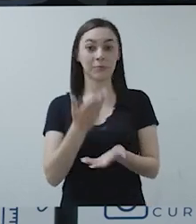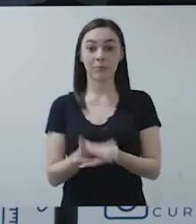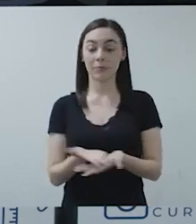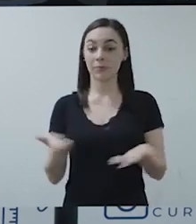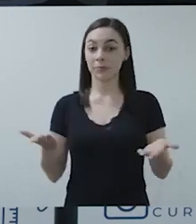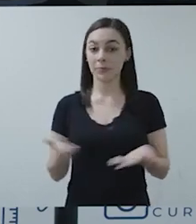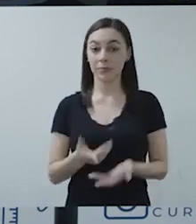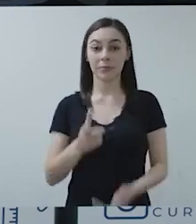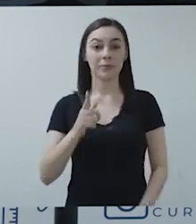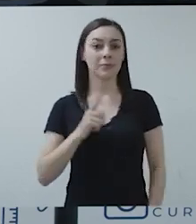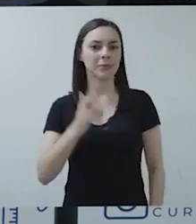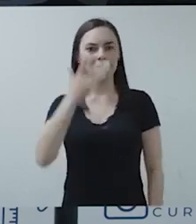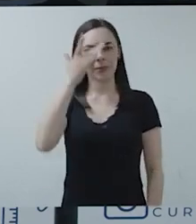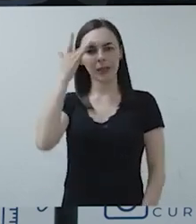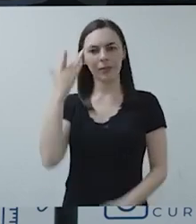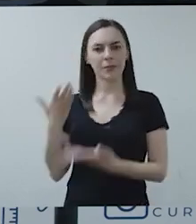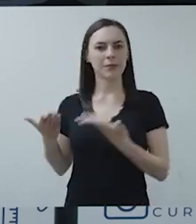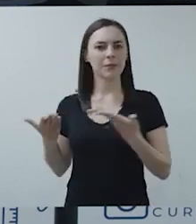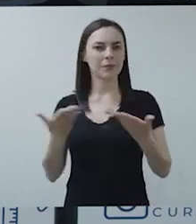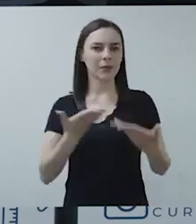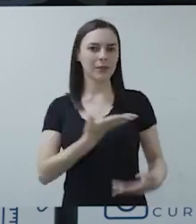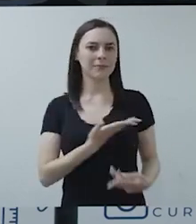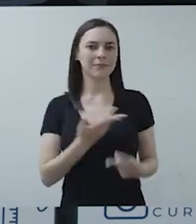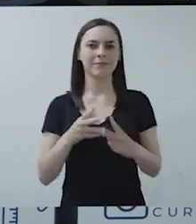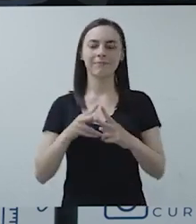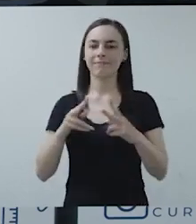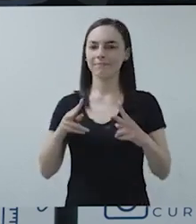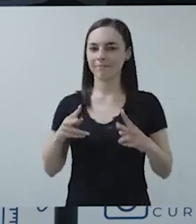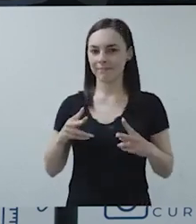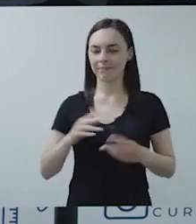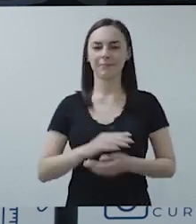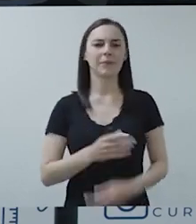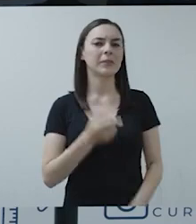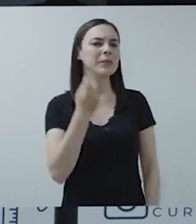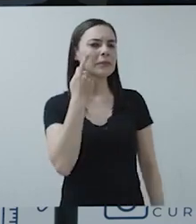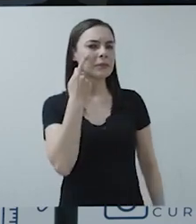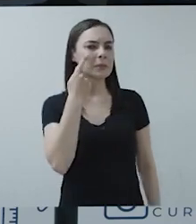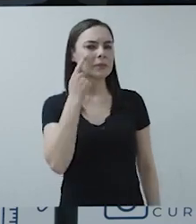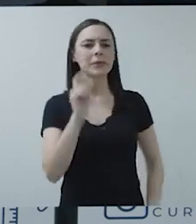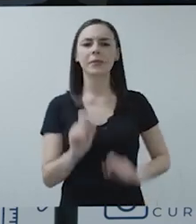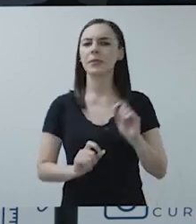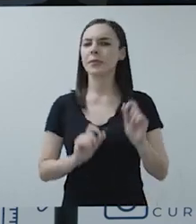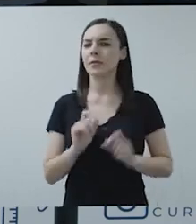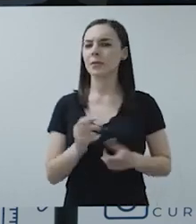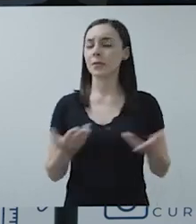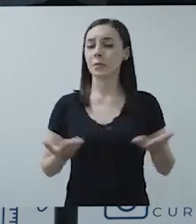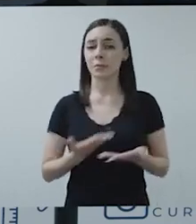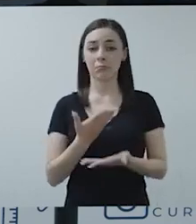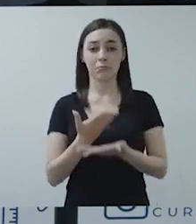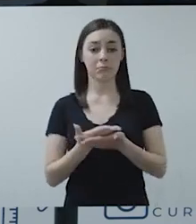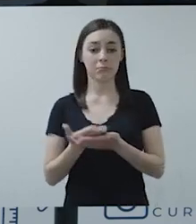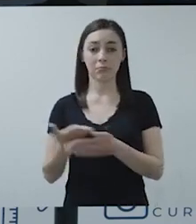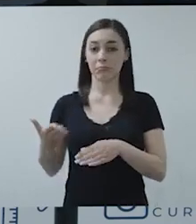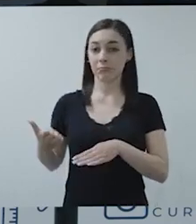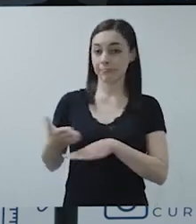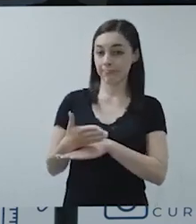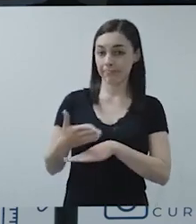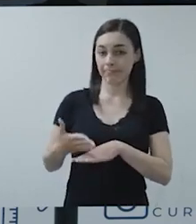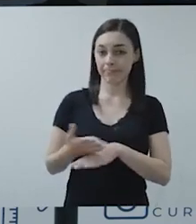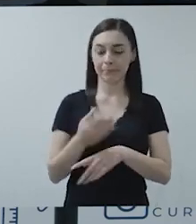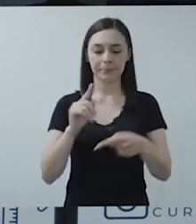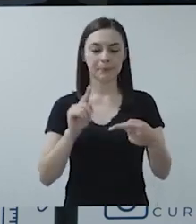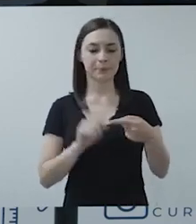hoje, os nossos convidados, nossos amigos virtuais. Vamos ver quem que veio para a nossa aula hoje.